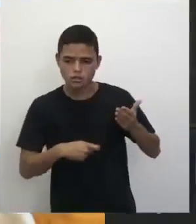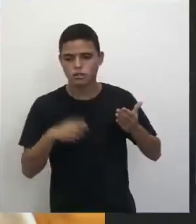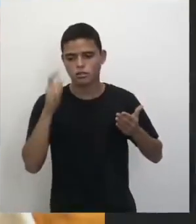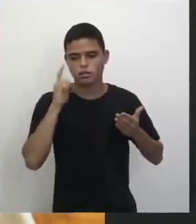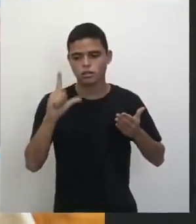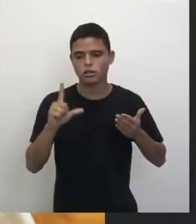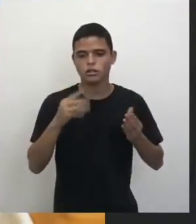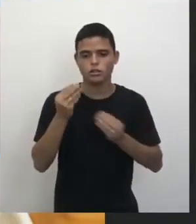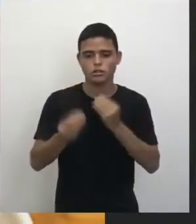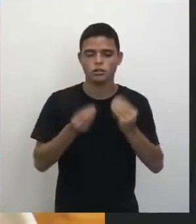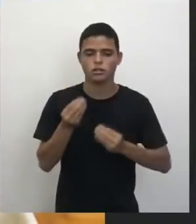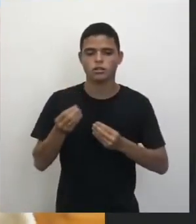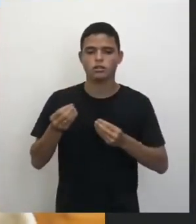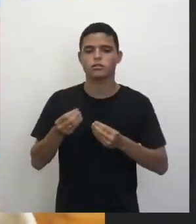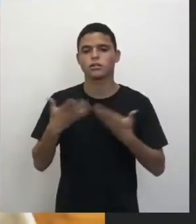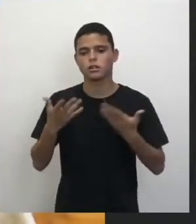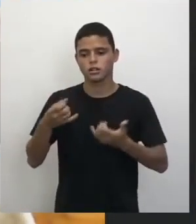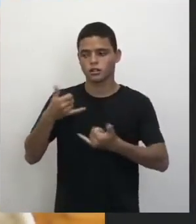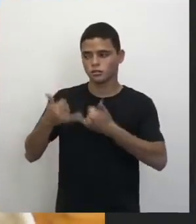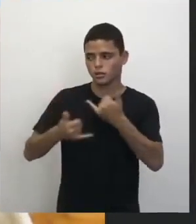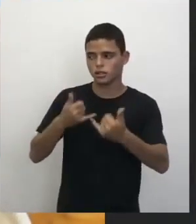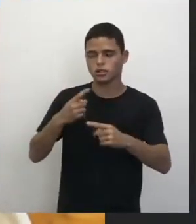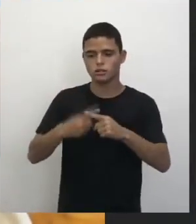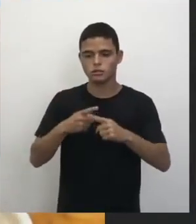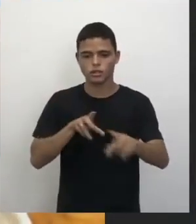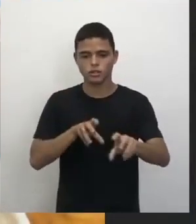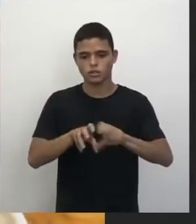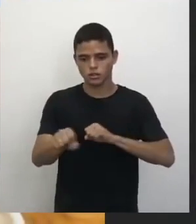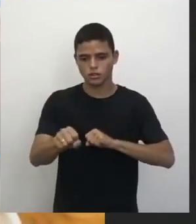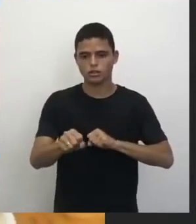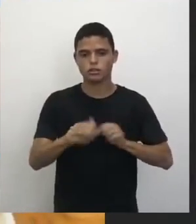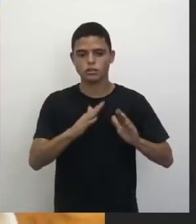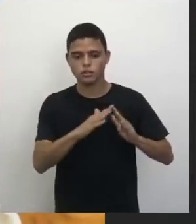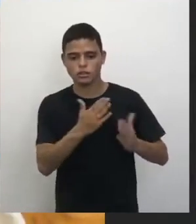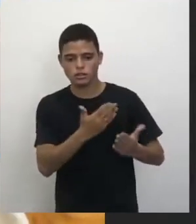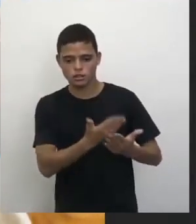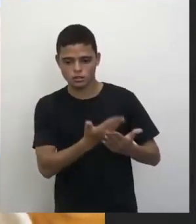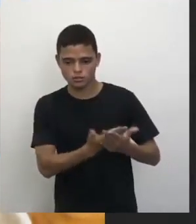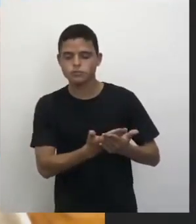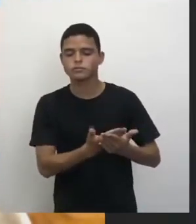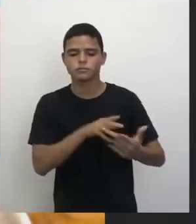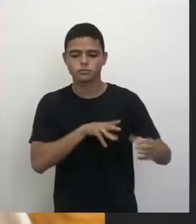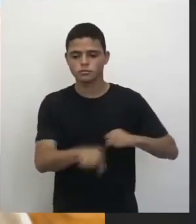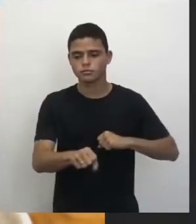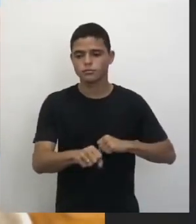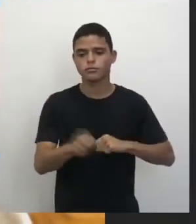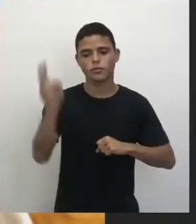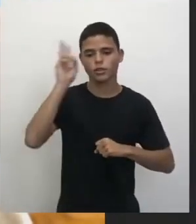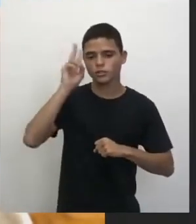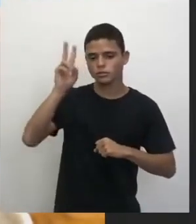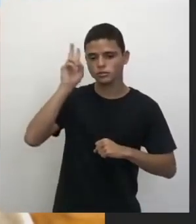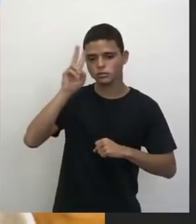Então, isso é uma brincadeira, porque a minha formação mesmo, acadêmica, é como historiador, né? E eu digo